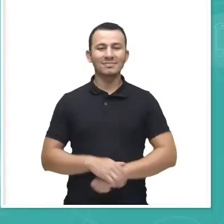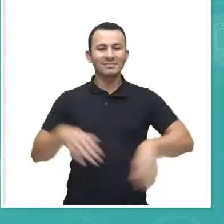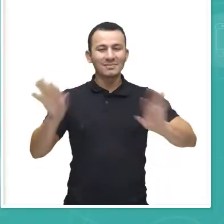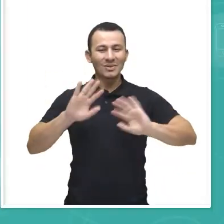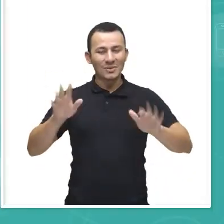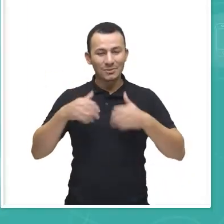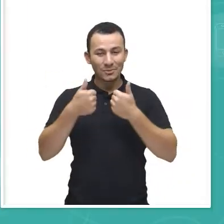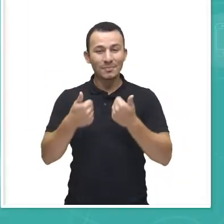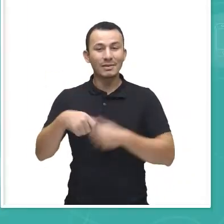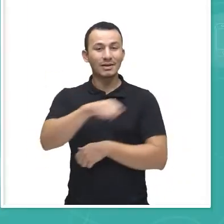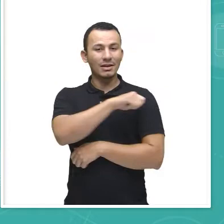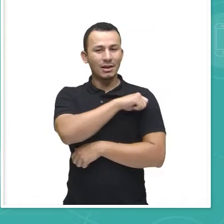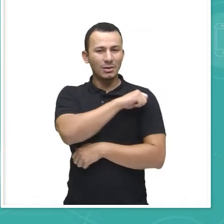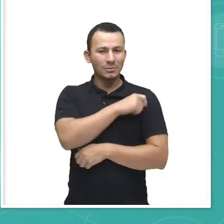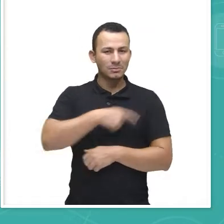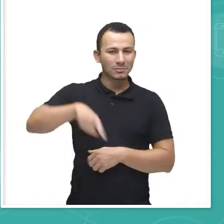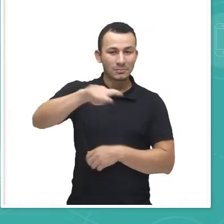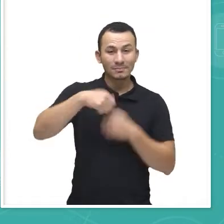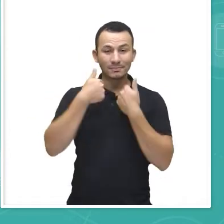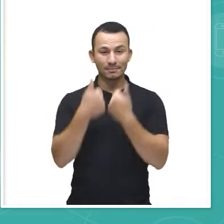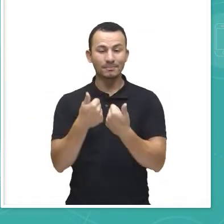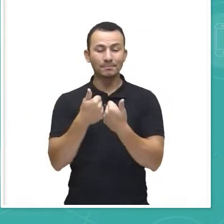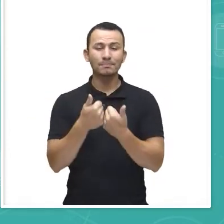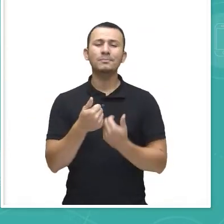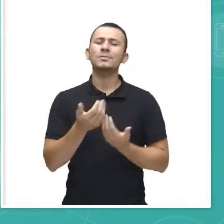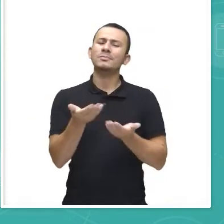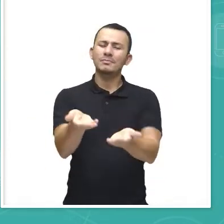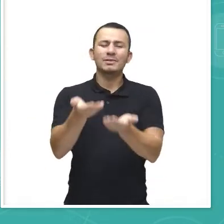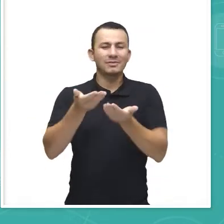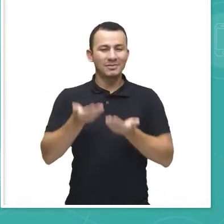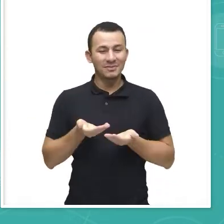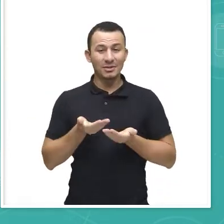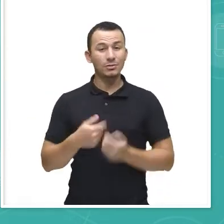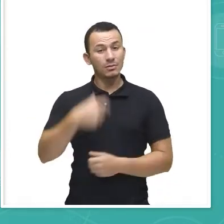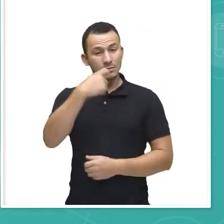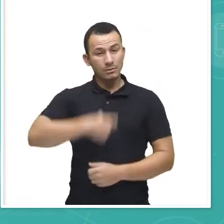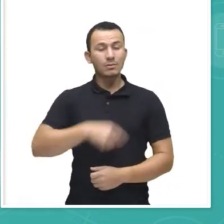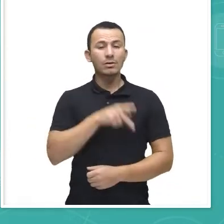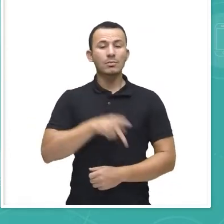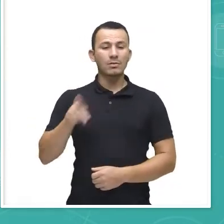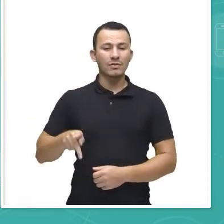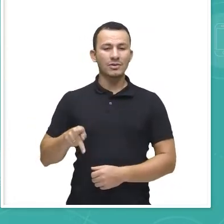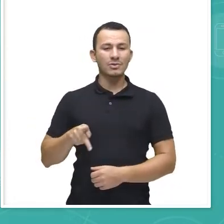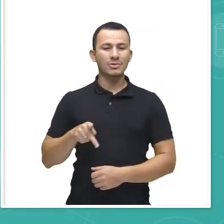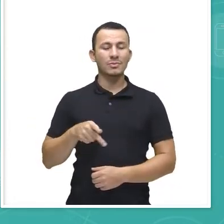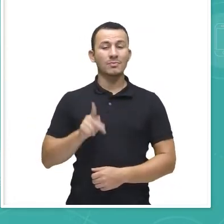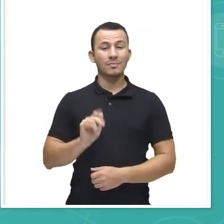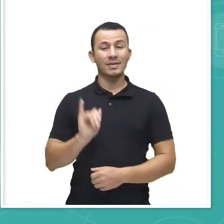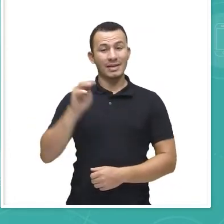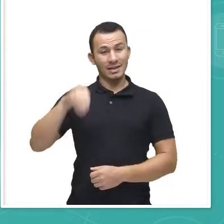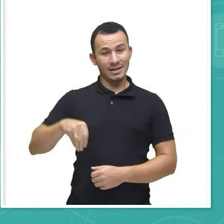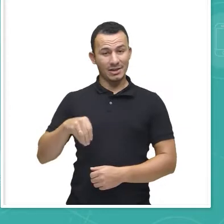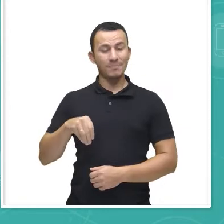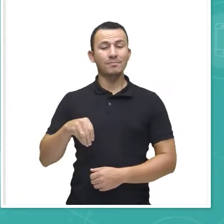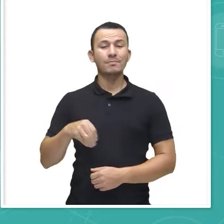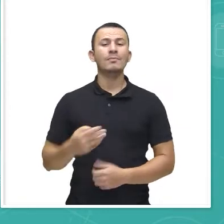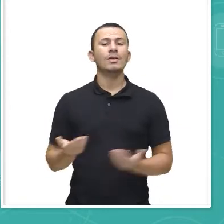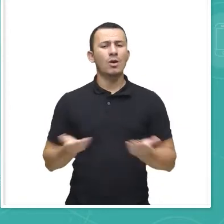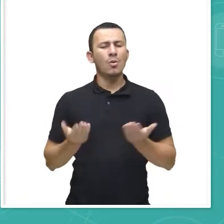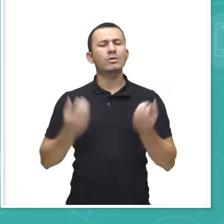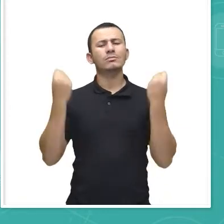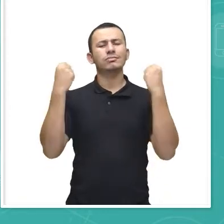Olá, alunos! Tudo bem com vocês? Sejam bem-vindos, eu sou o professor Kim Raoni, nossa componente